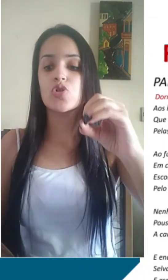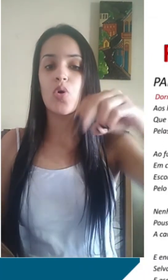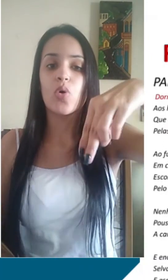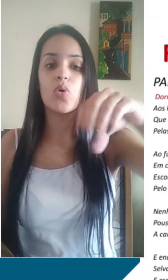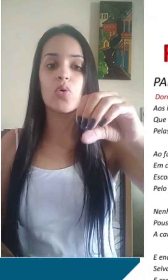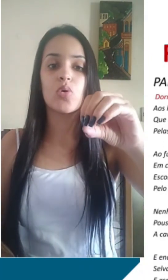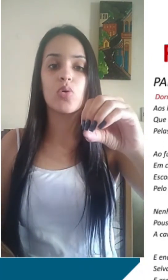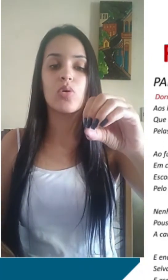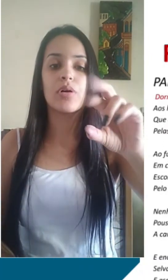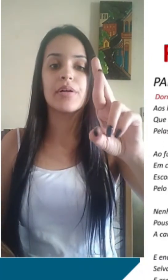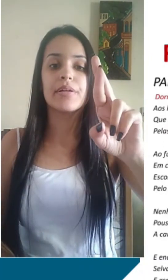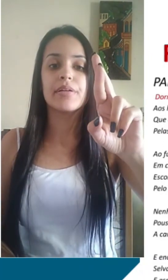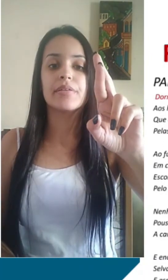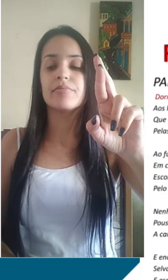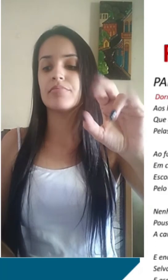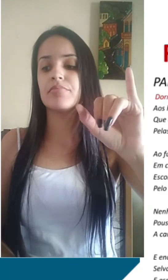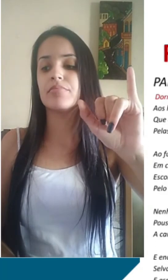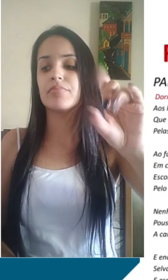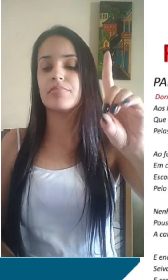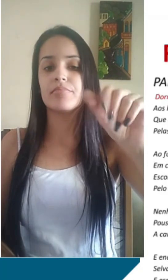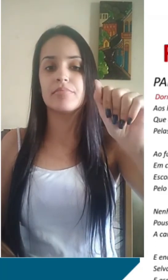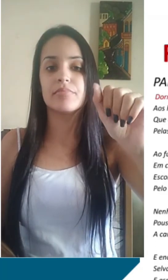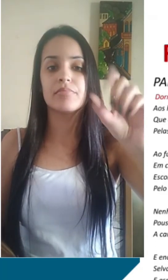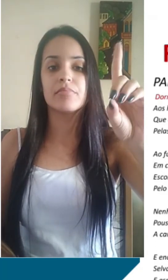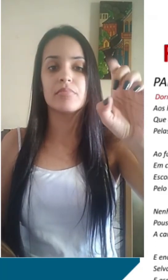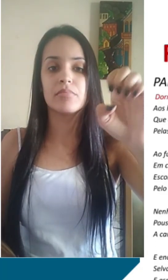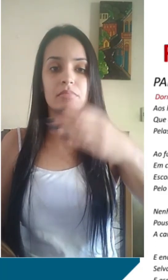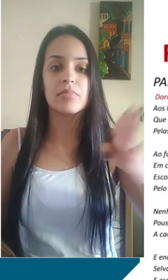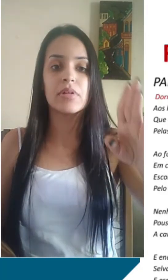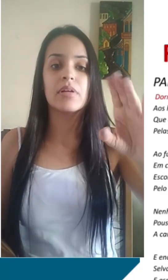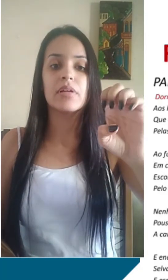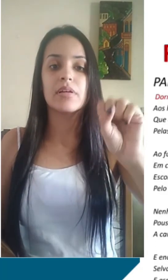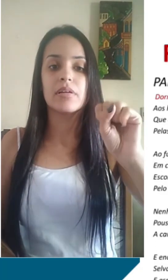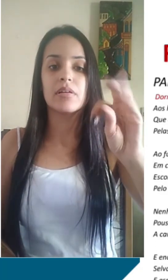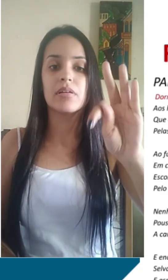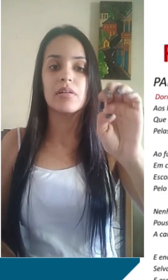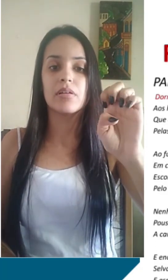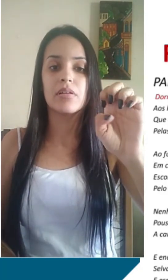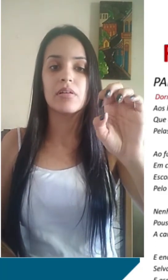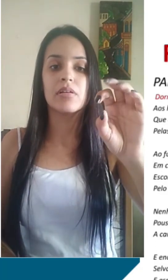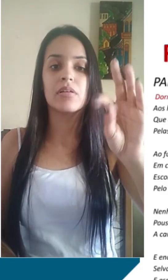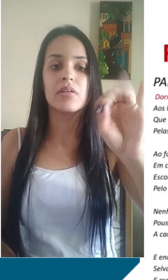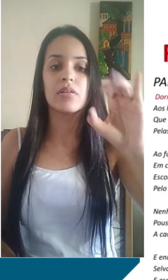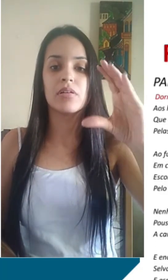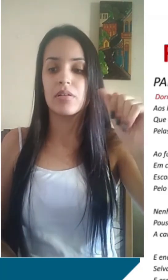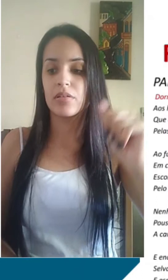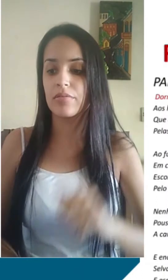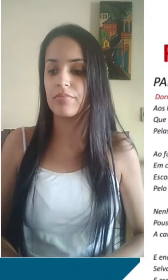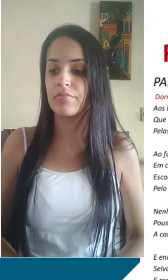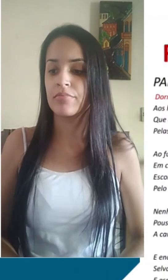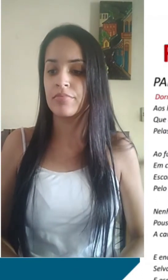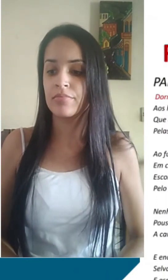etc. Percebe-se pela escolha do título paisagem o aplacamento de ânsias e